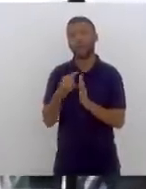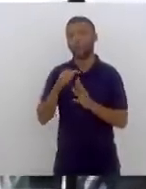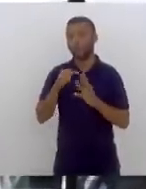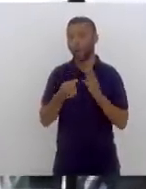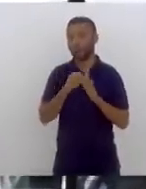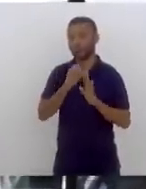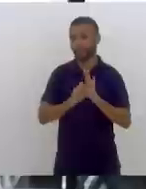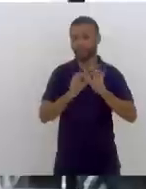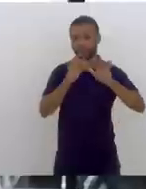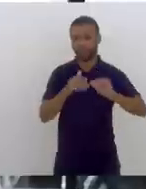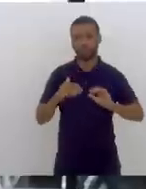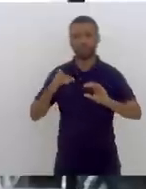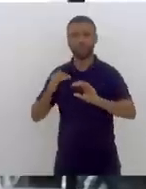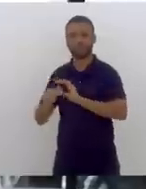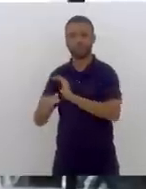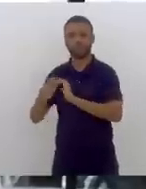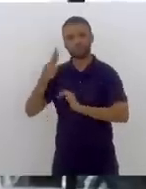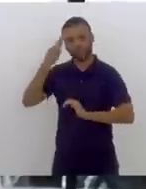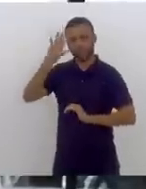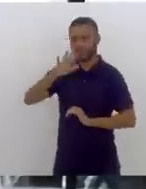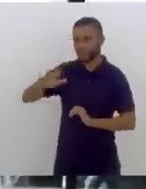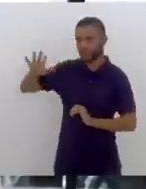matéria para o comandante geral